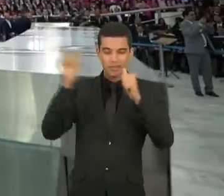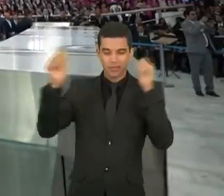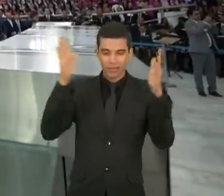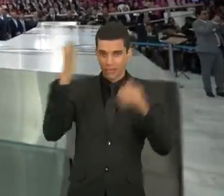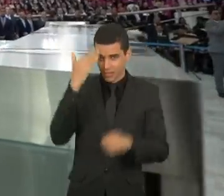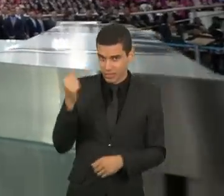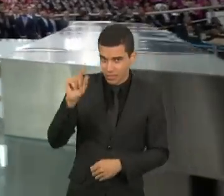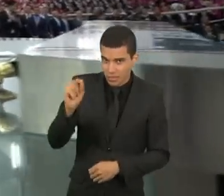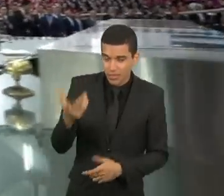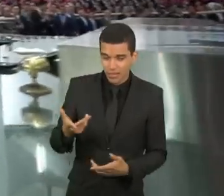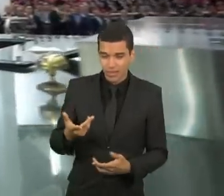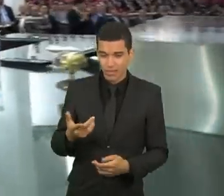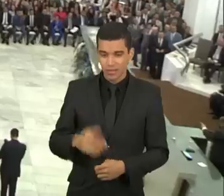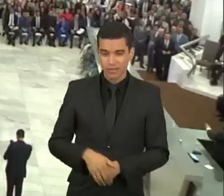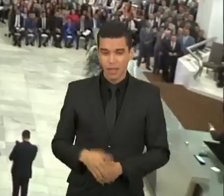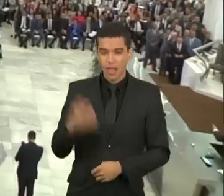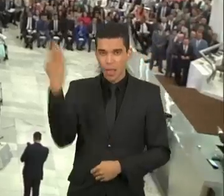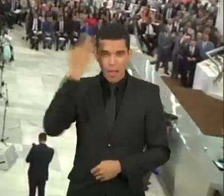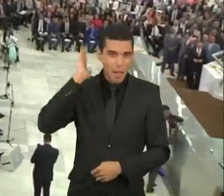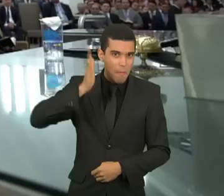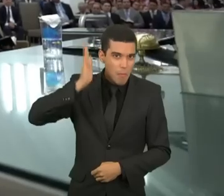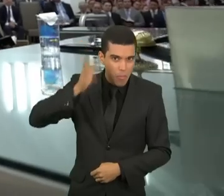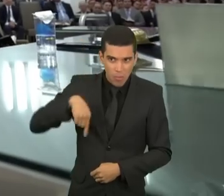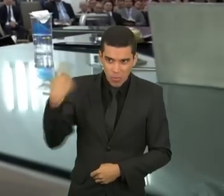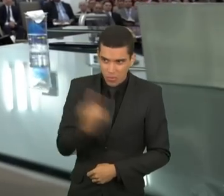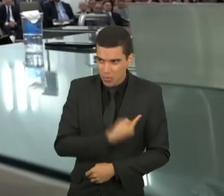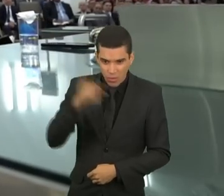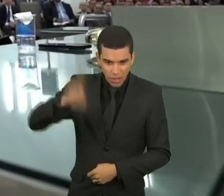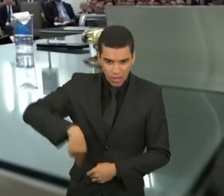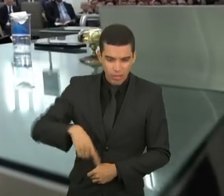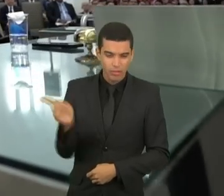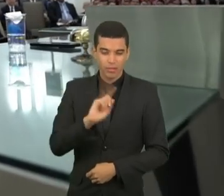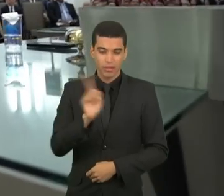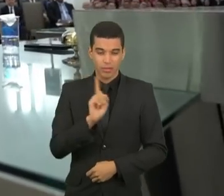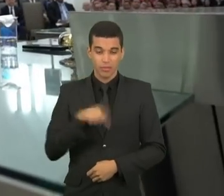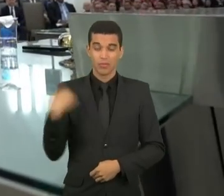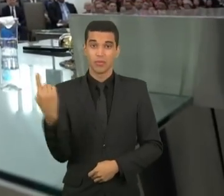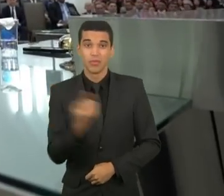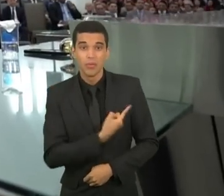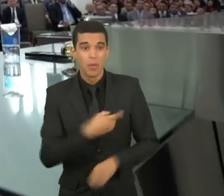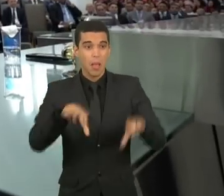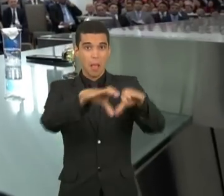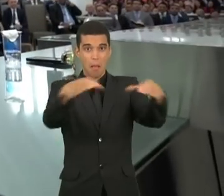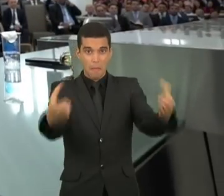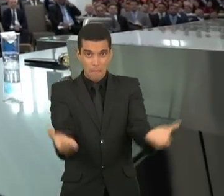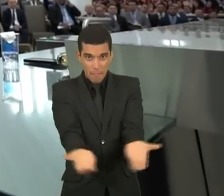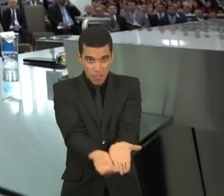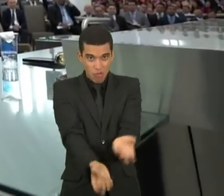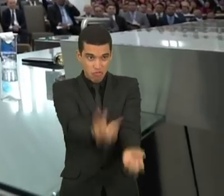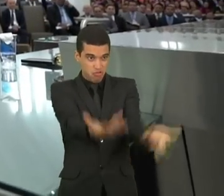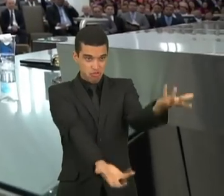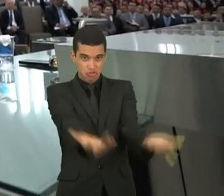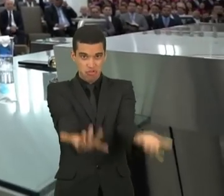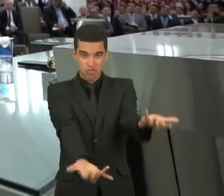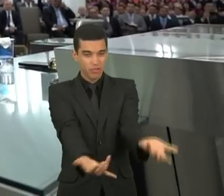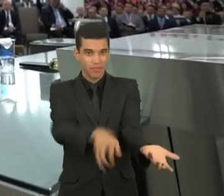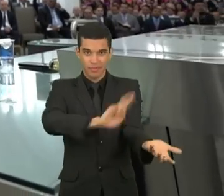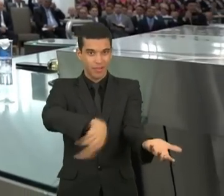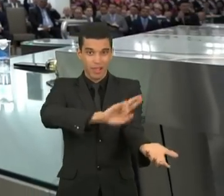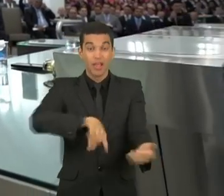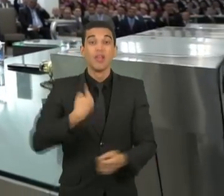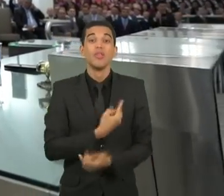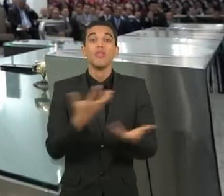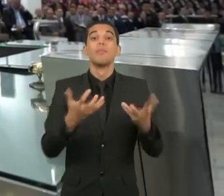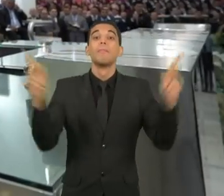Porque a gente não toca fogo em pneu. A gente é da paz. E a